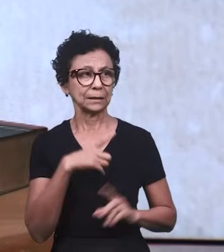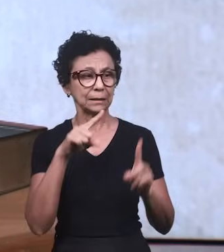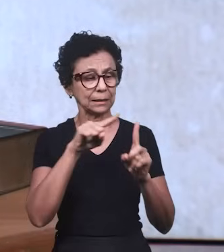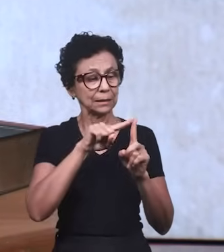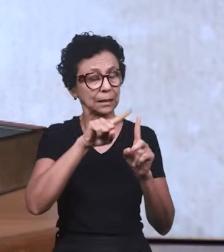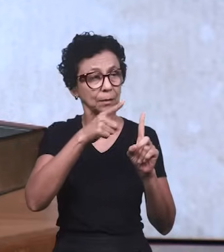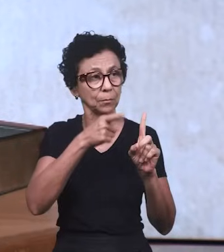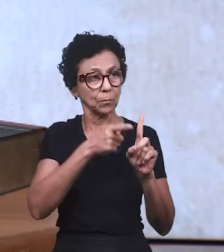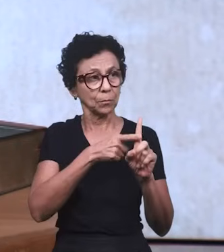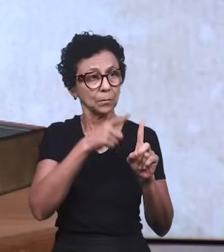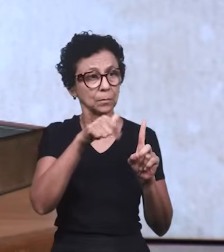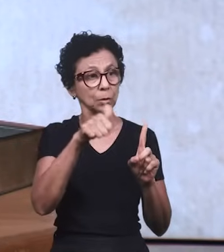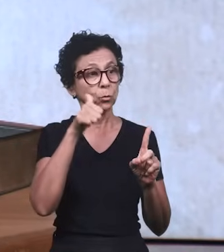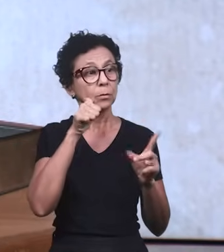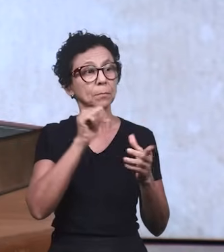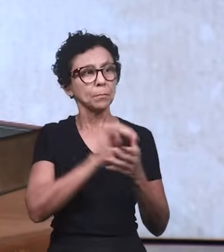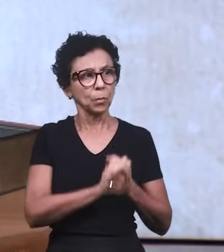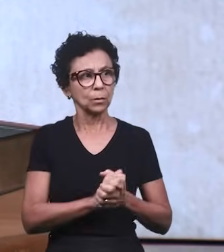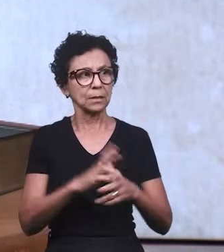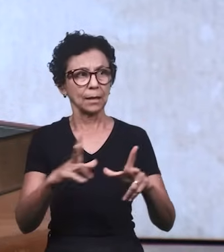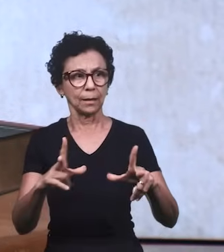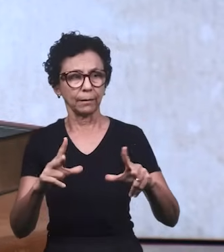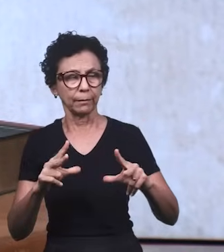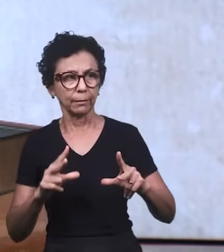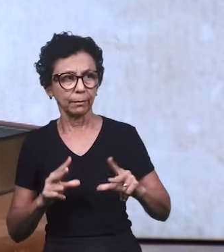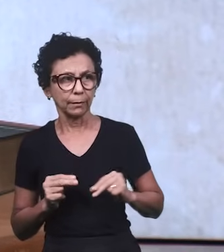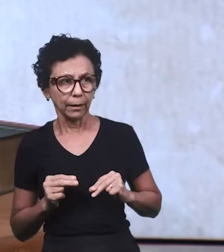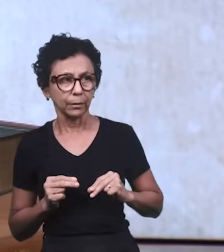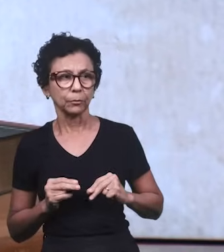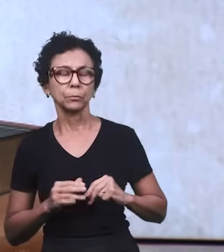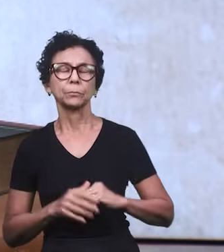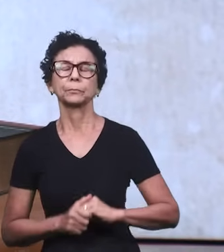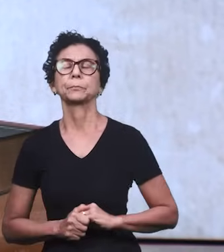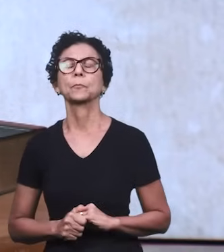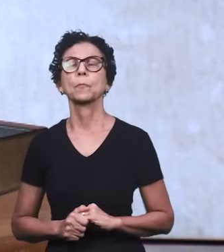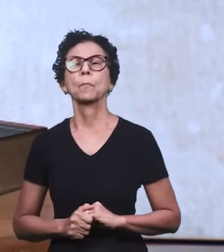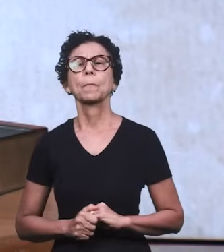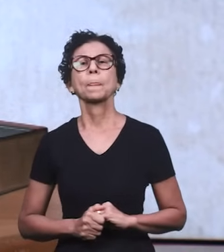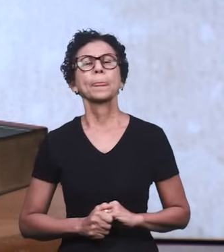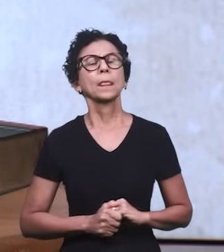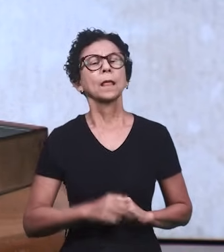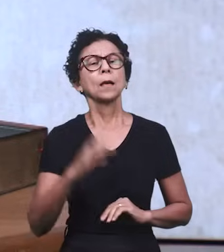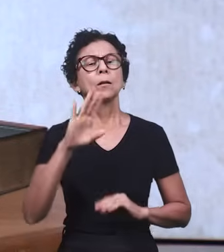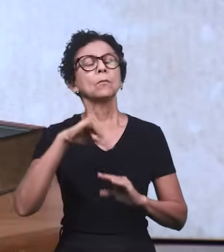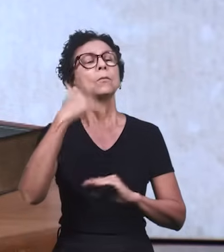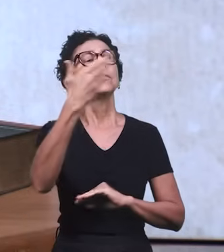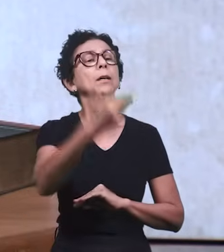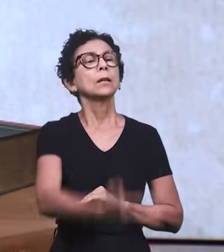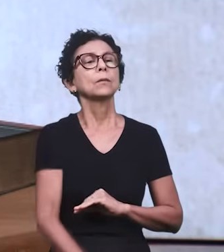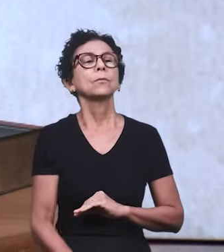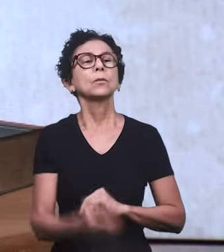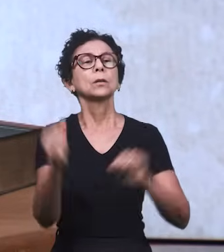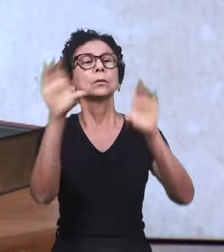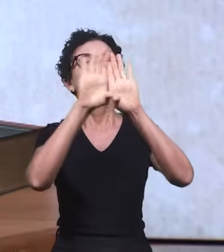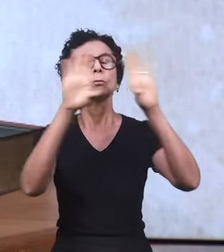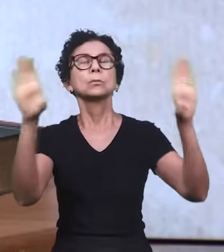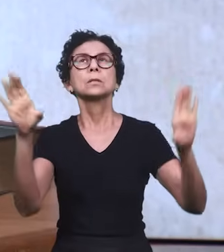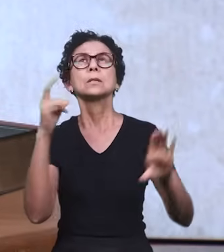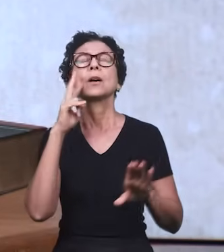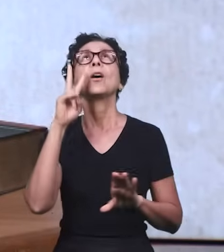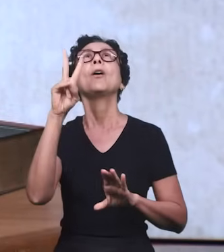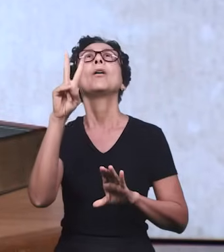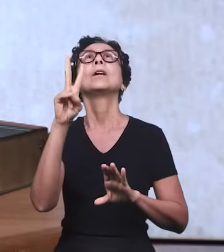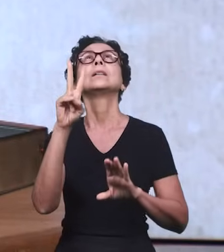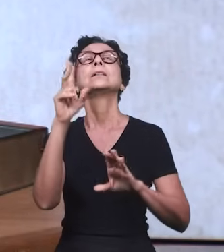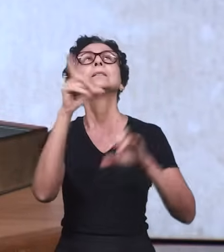herdeiro então o levou fora e disse olha agora para os céus e conta as estrelas se